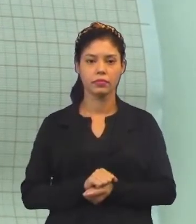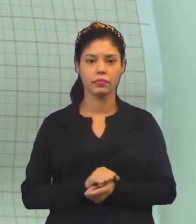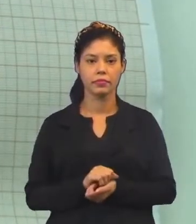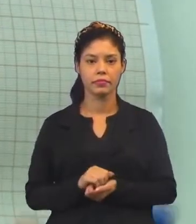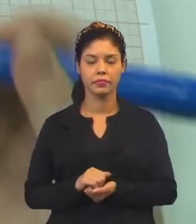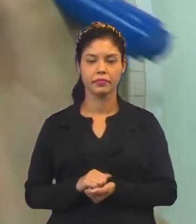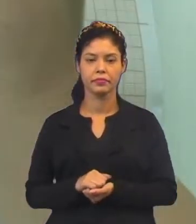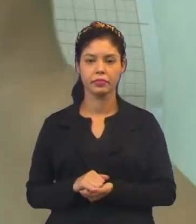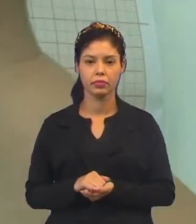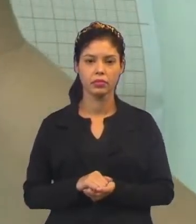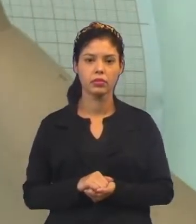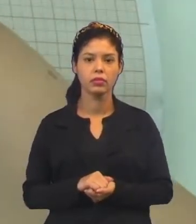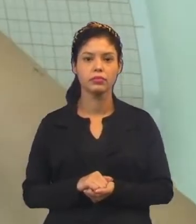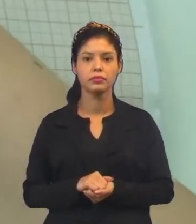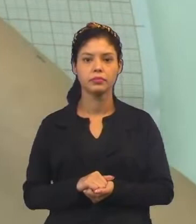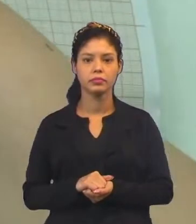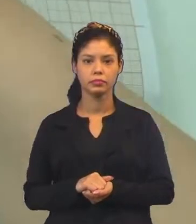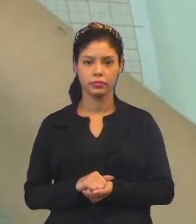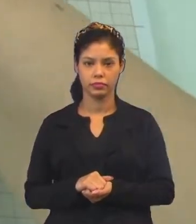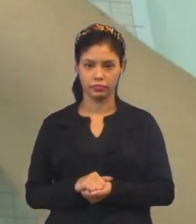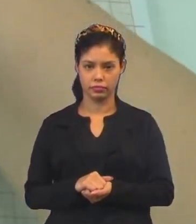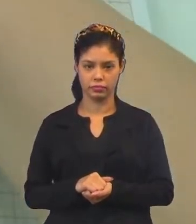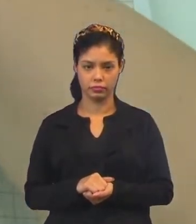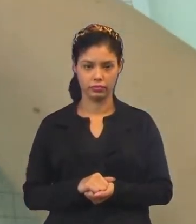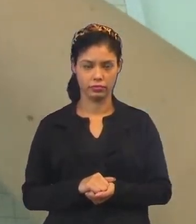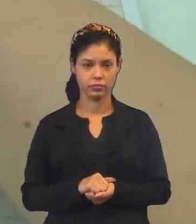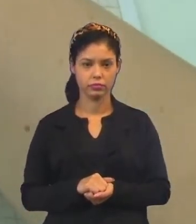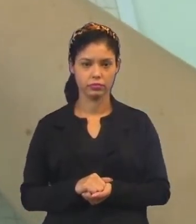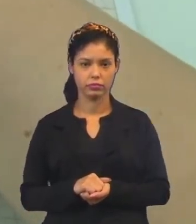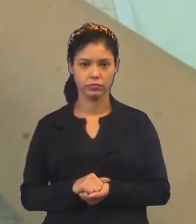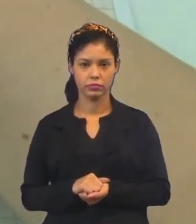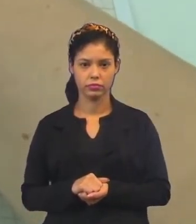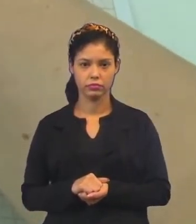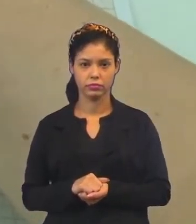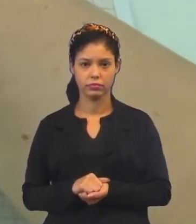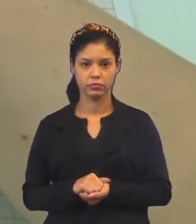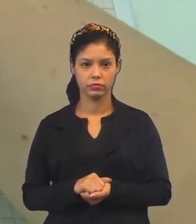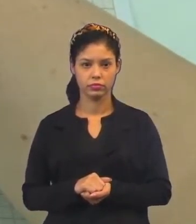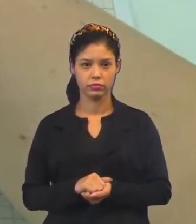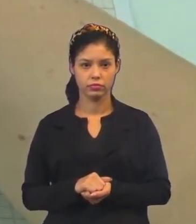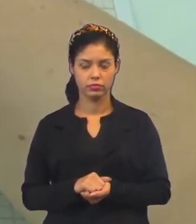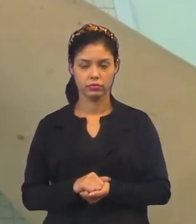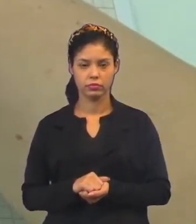uma cruz. Eu vou usar um quadradinho acima.